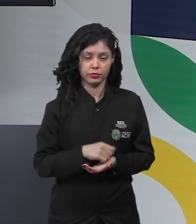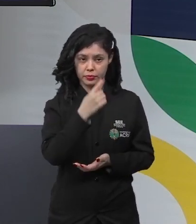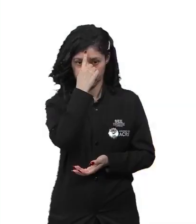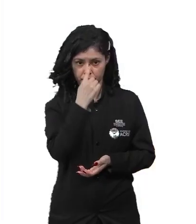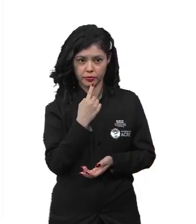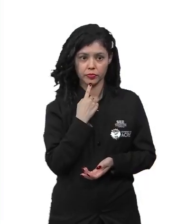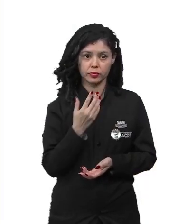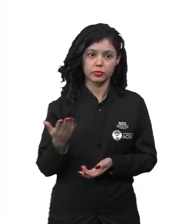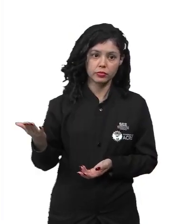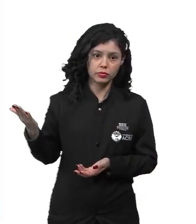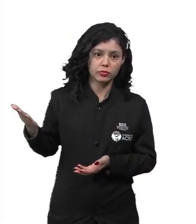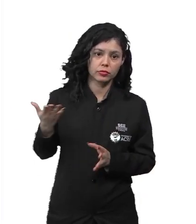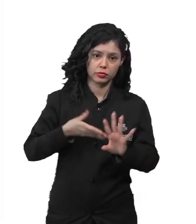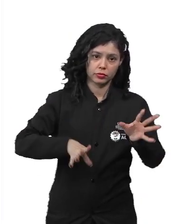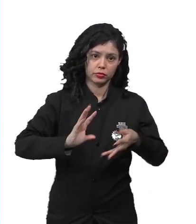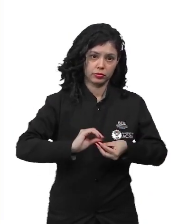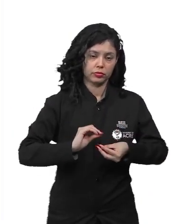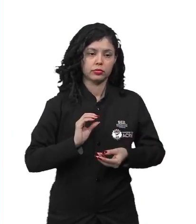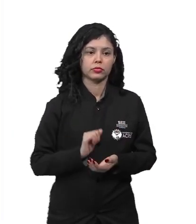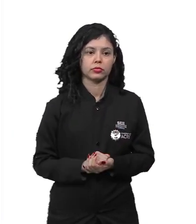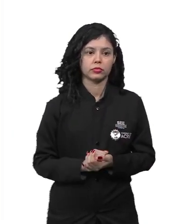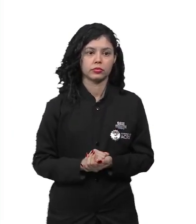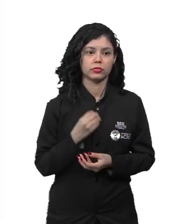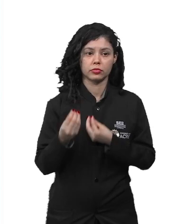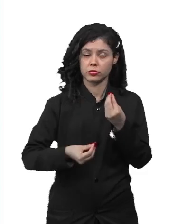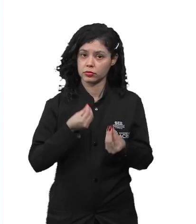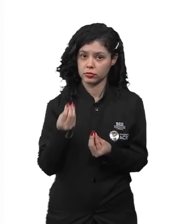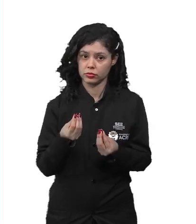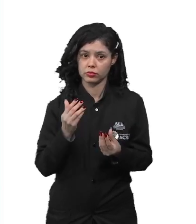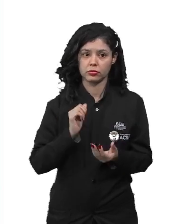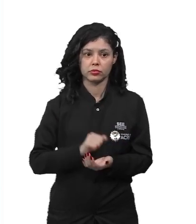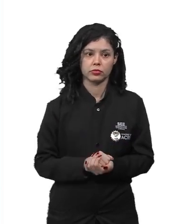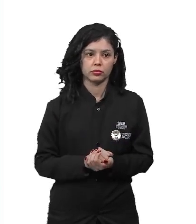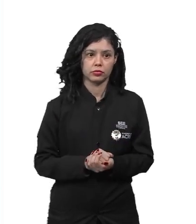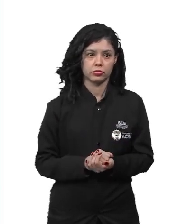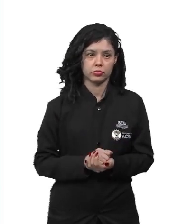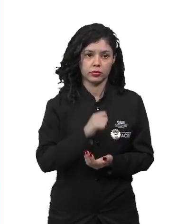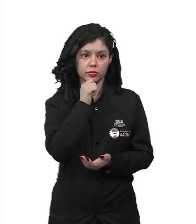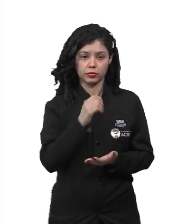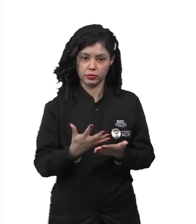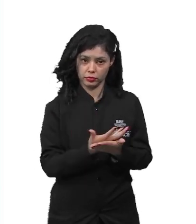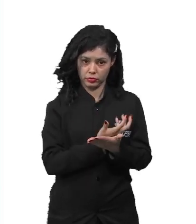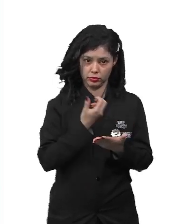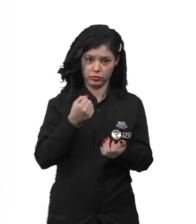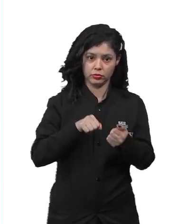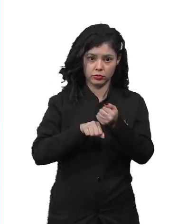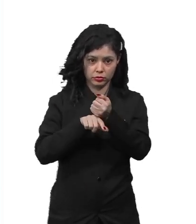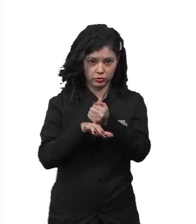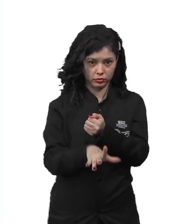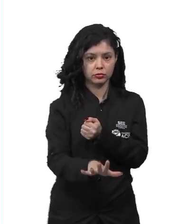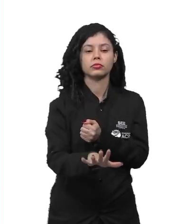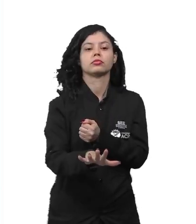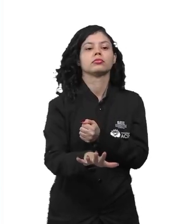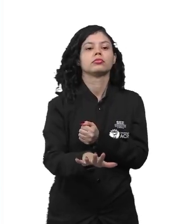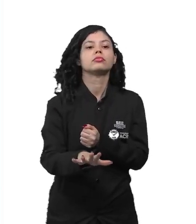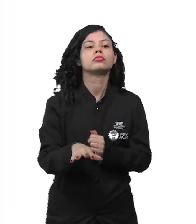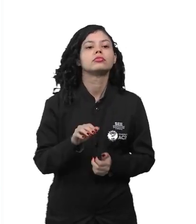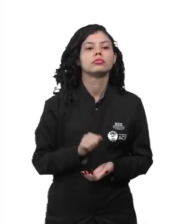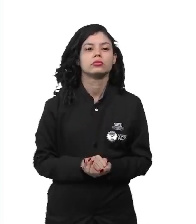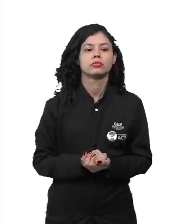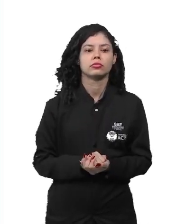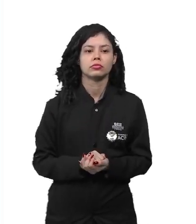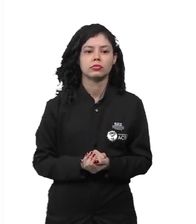imagem de um jeito bem resumido. Como é que funciona o biodigestor? Temos a coleta do esgoto que vai